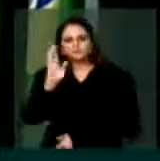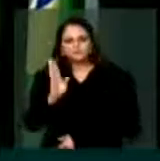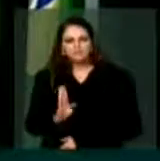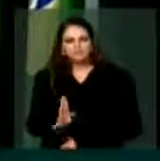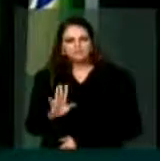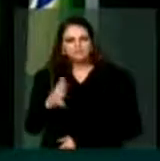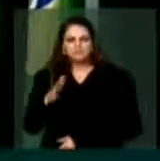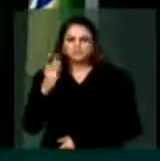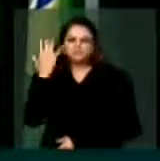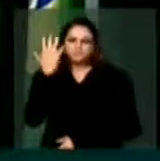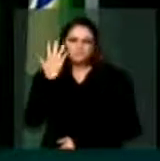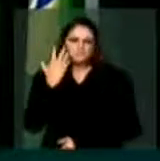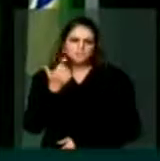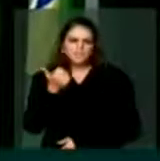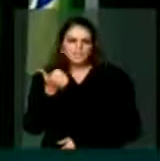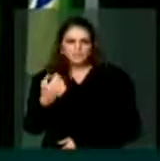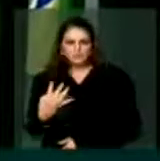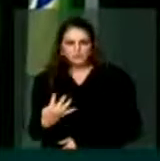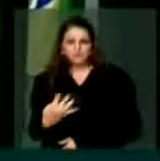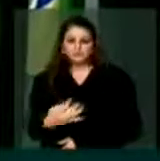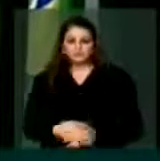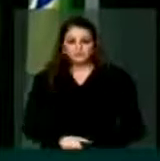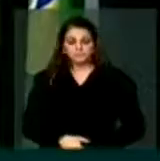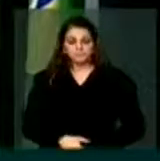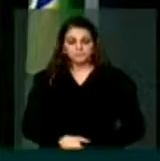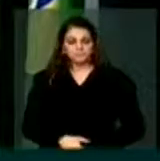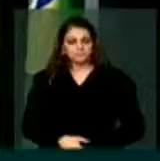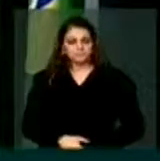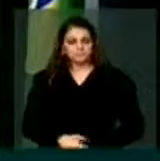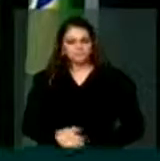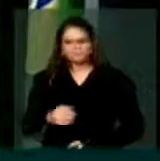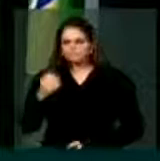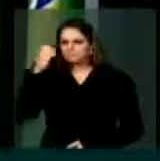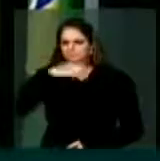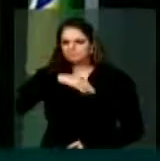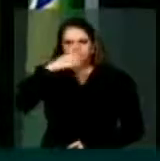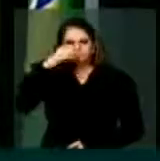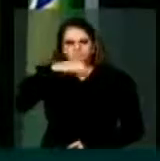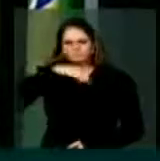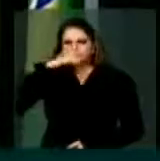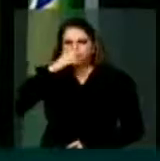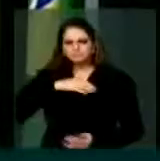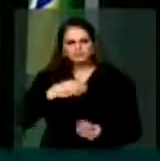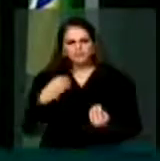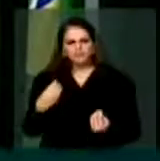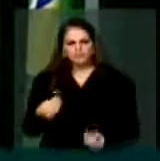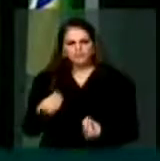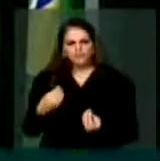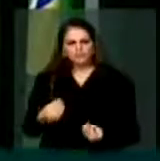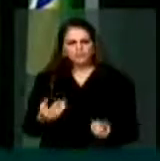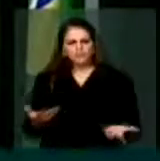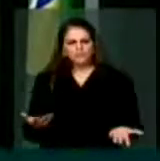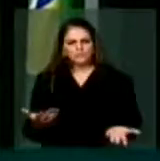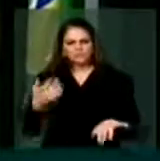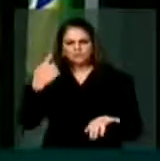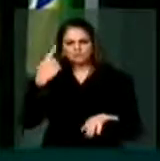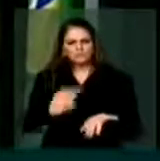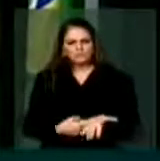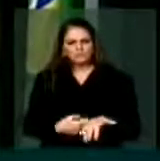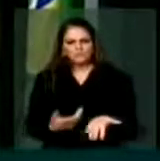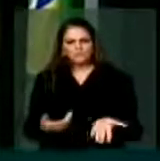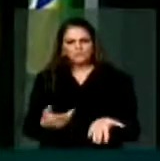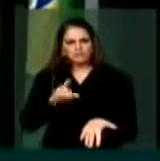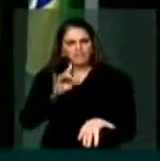14 dias? Uma verdadeira transgressão no compromisso da verdade em relação